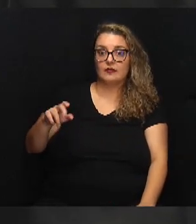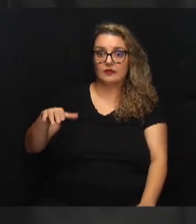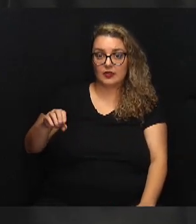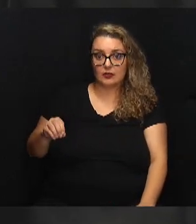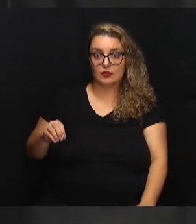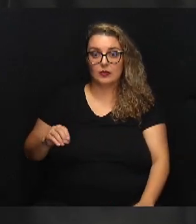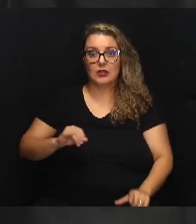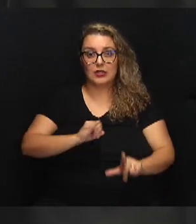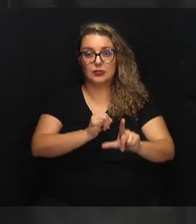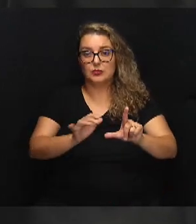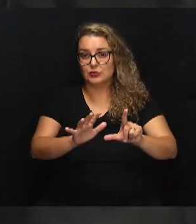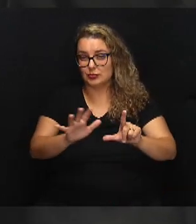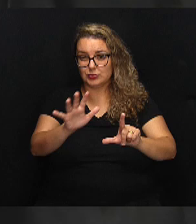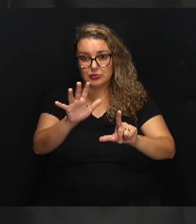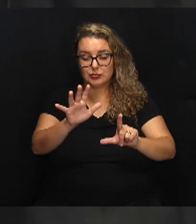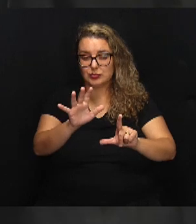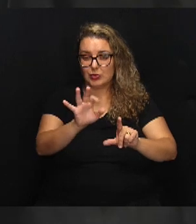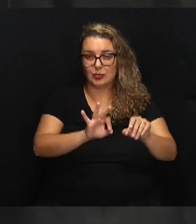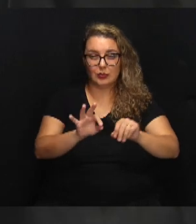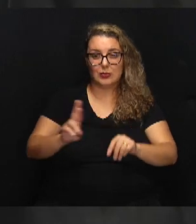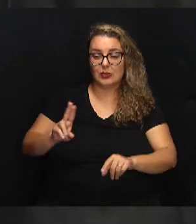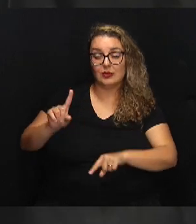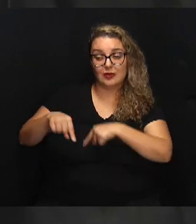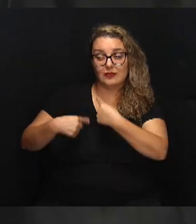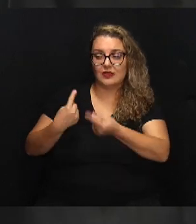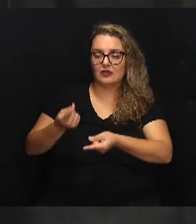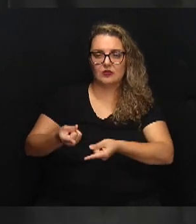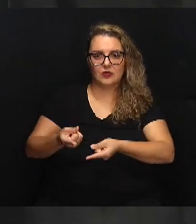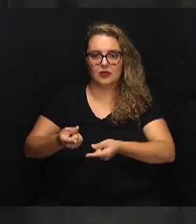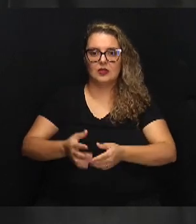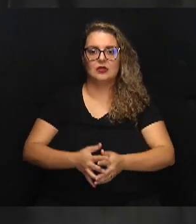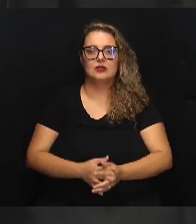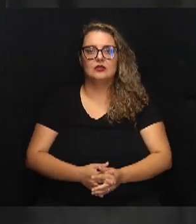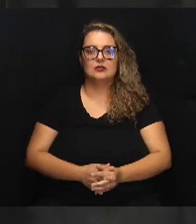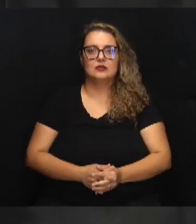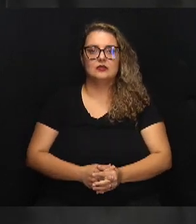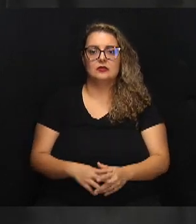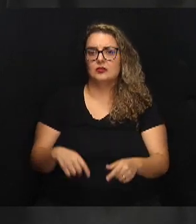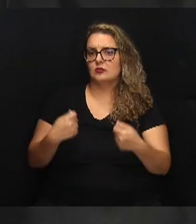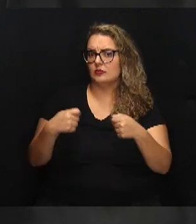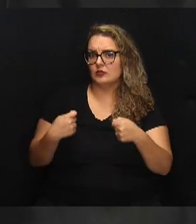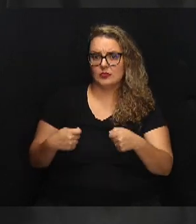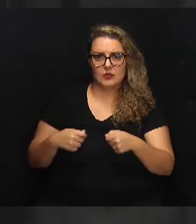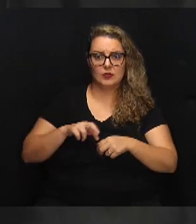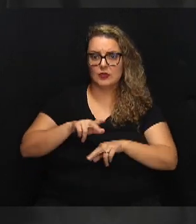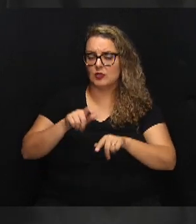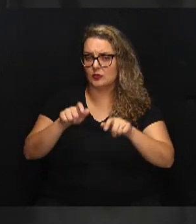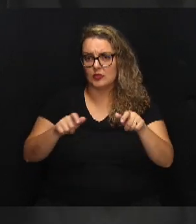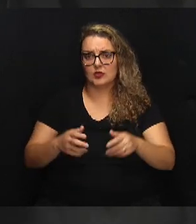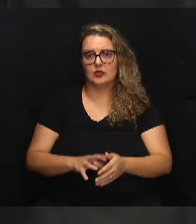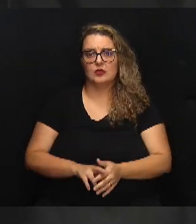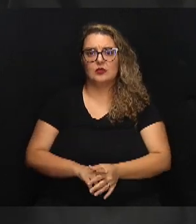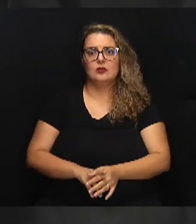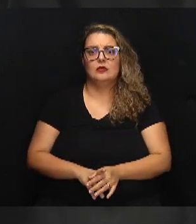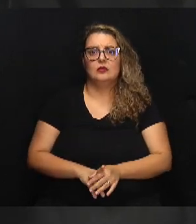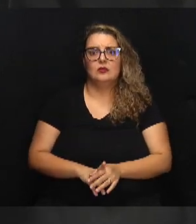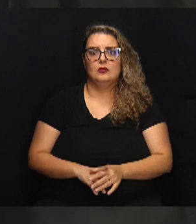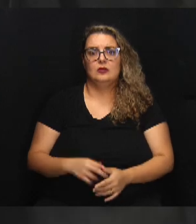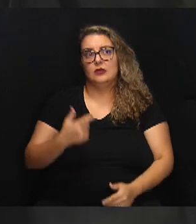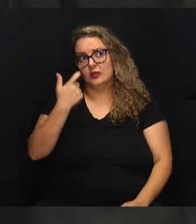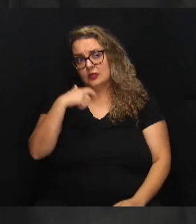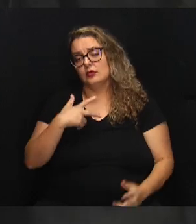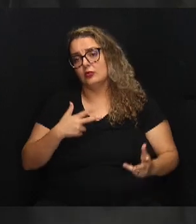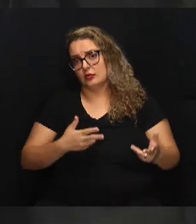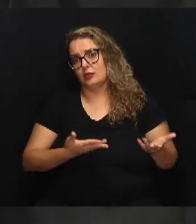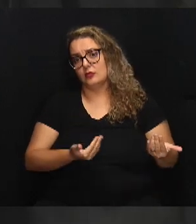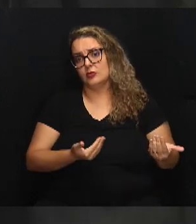muito alta, né? O Plano Real vem logo depois, e muita necessidade para as pessoas. Eu acho que a gente sentia, eu, né, como jovem,